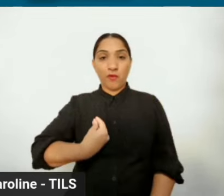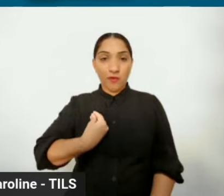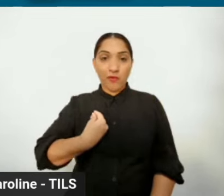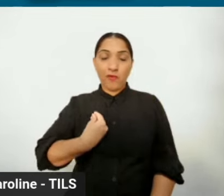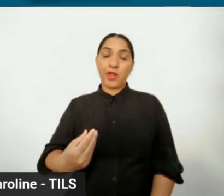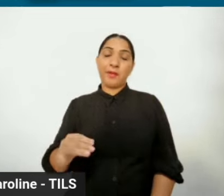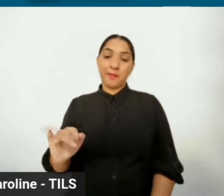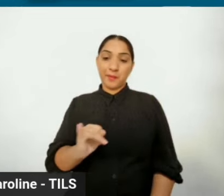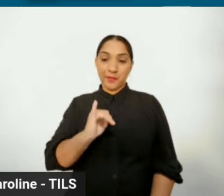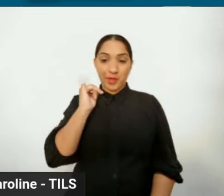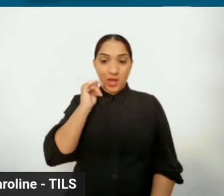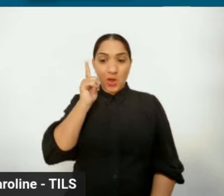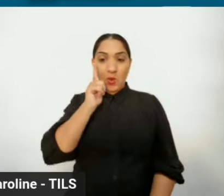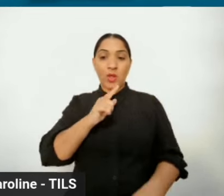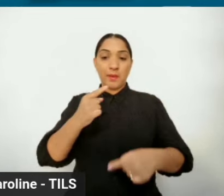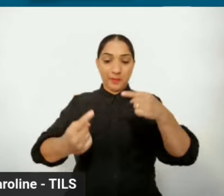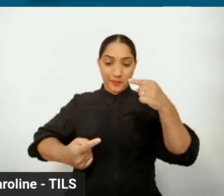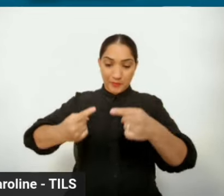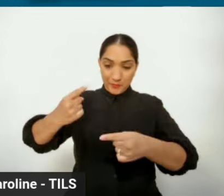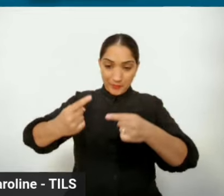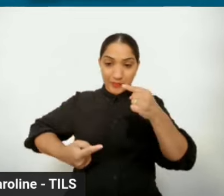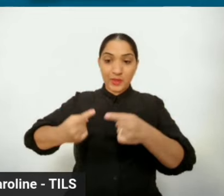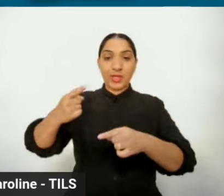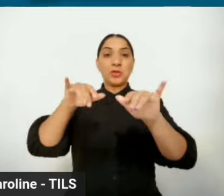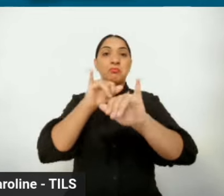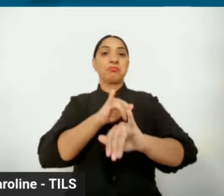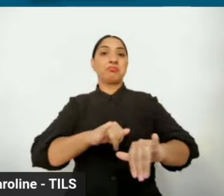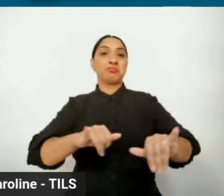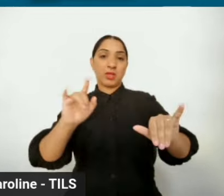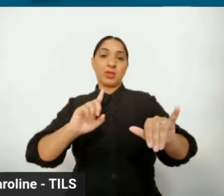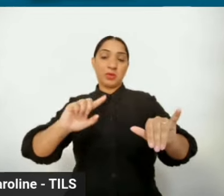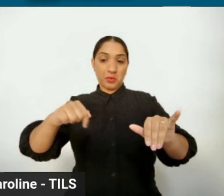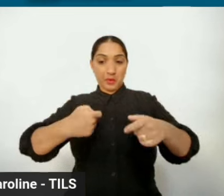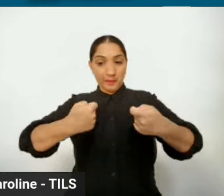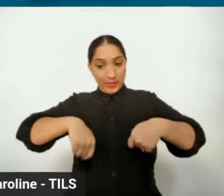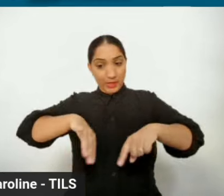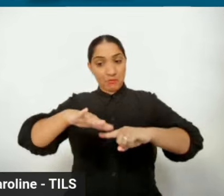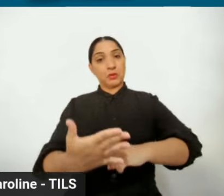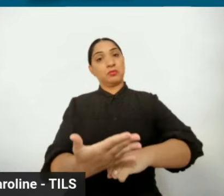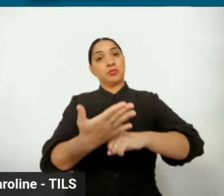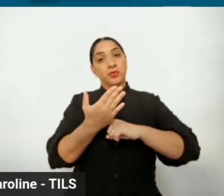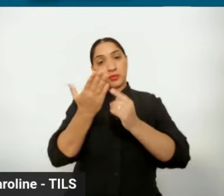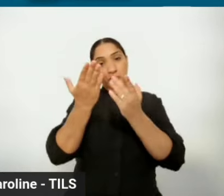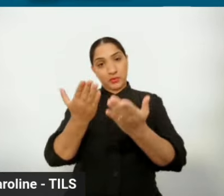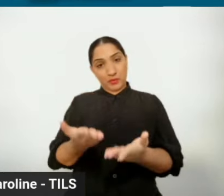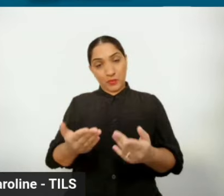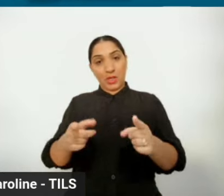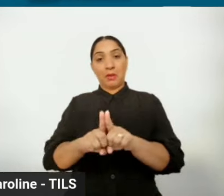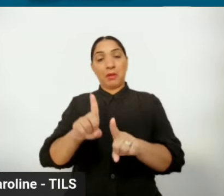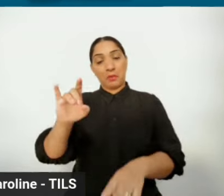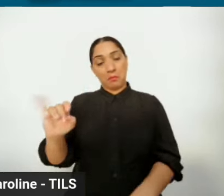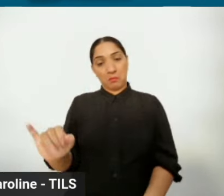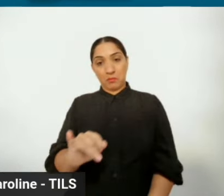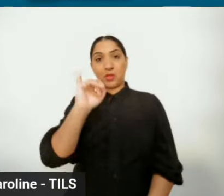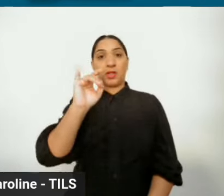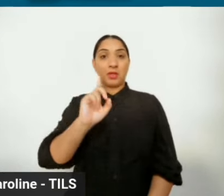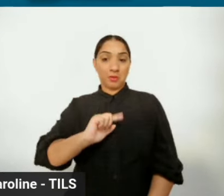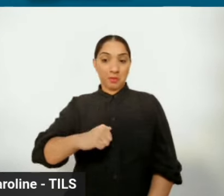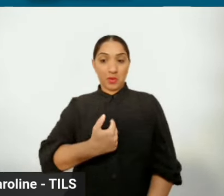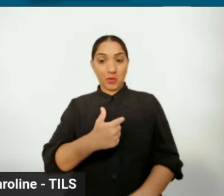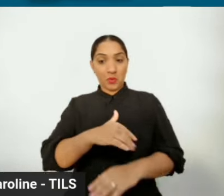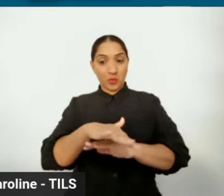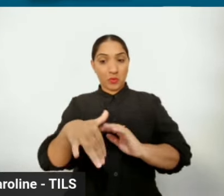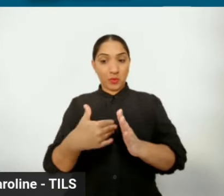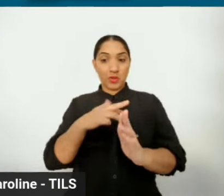importante, político, eleitoral, mas nós precisamos muito da sua ajuda. Você é muito importante para todos nós. Você é referência para a